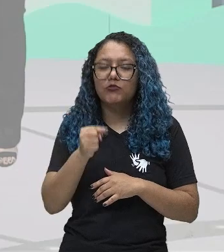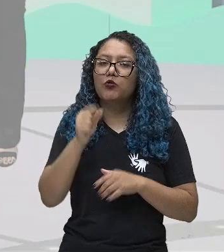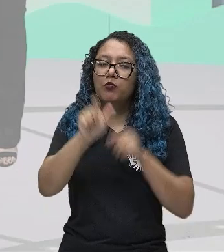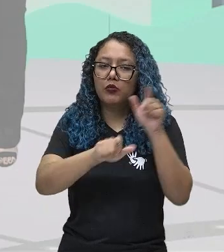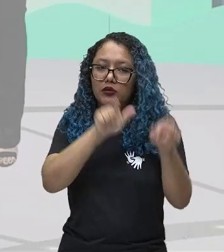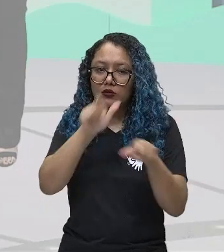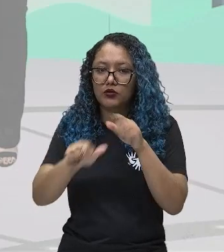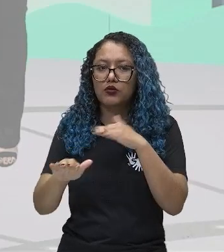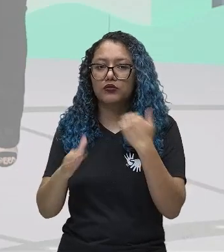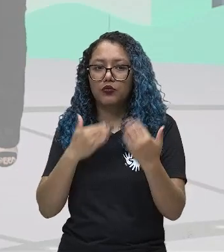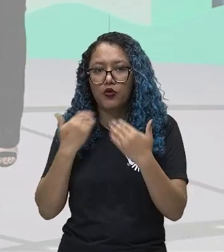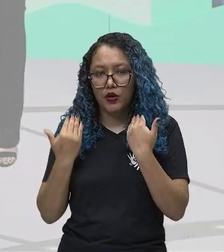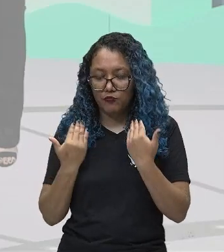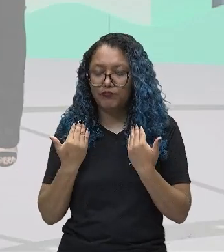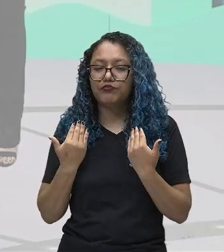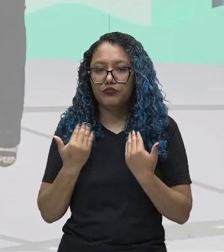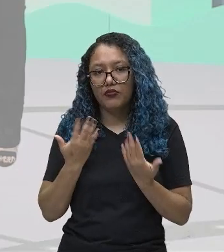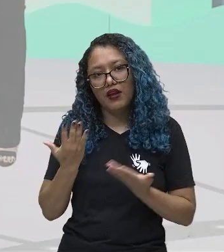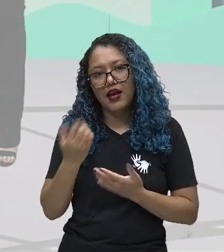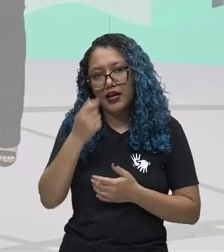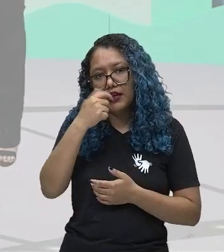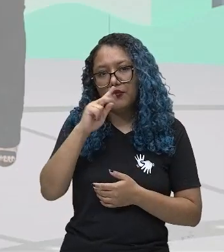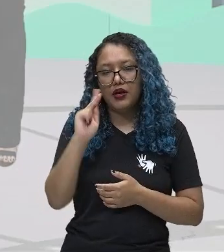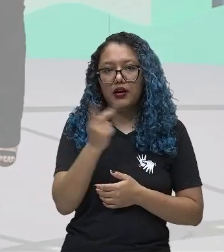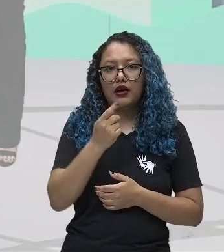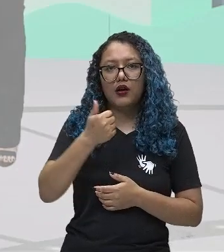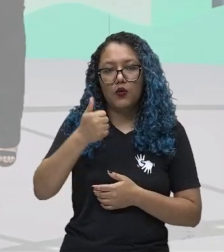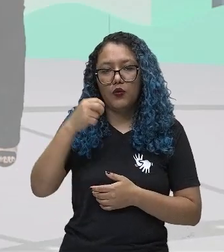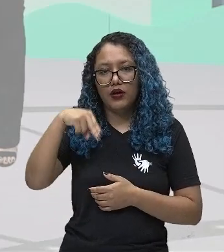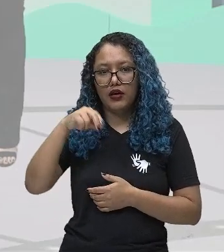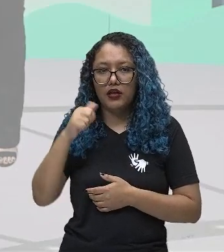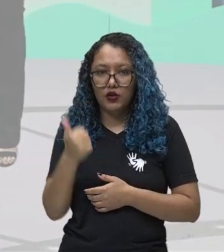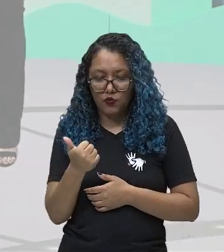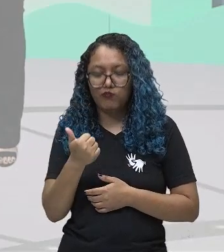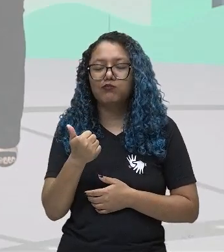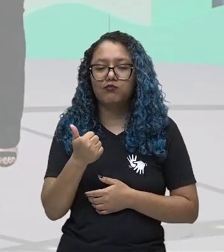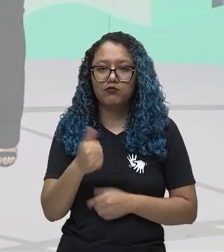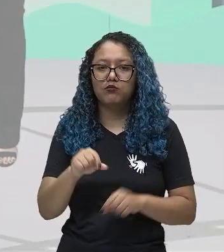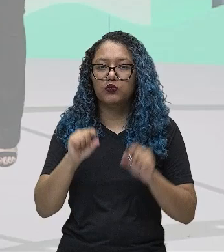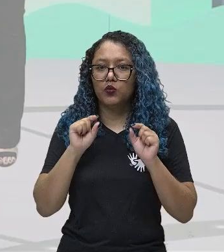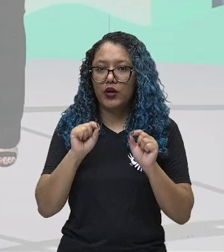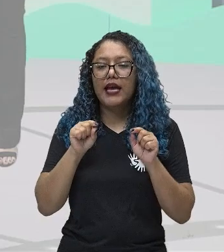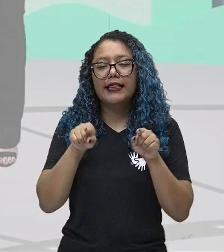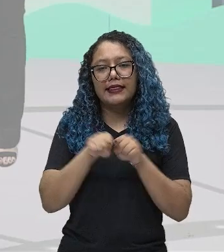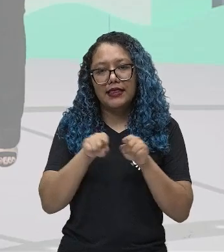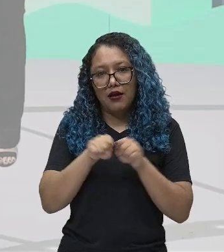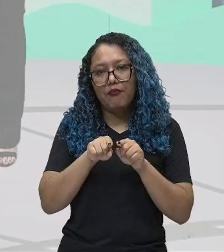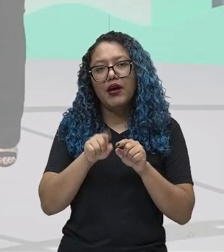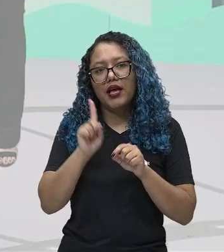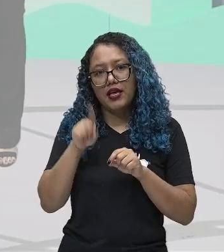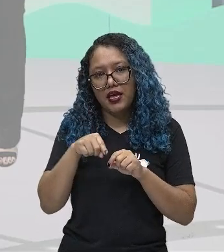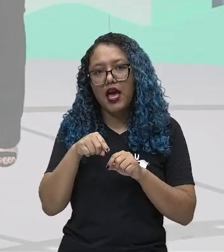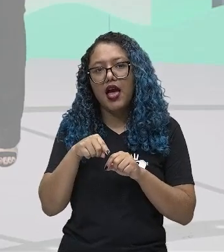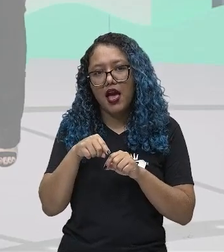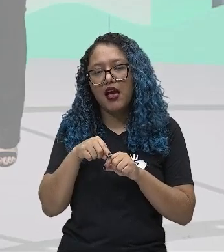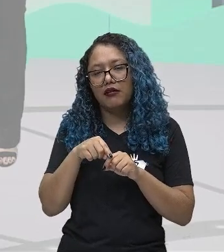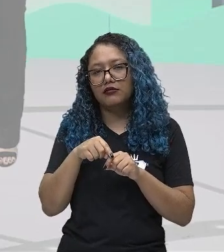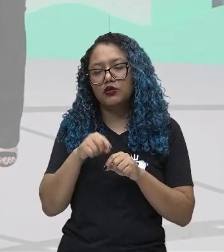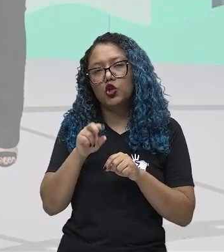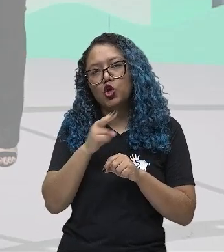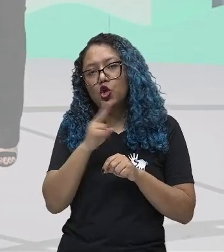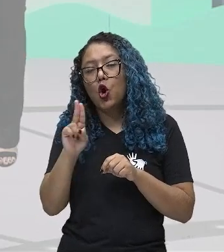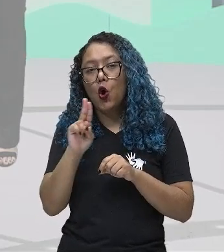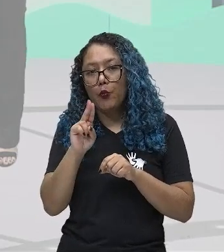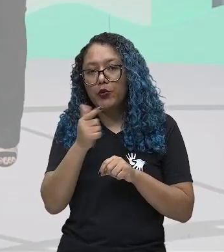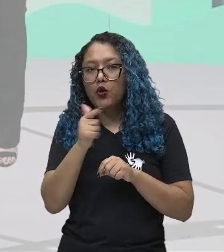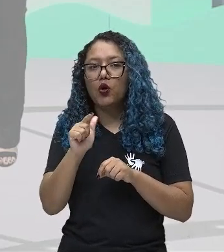em 2009, a gripe H1N1, que foi influenza do tipo A, também foi chamada de gripe suína,